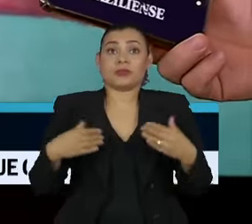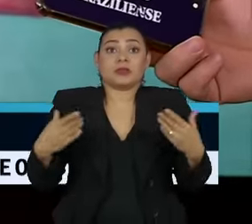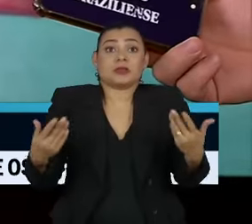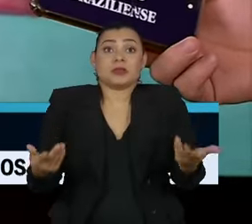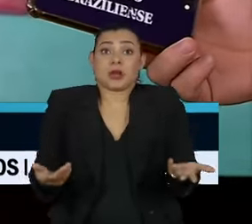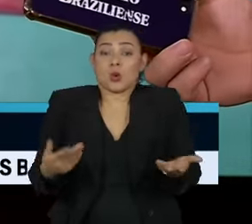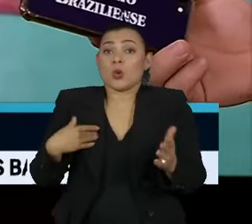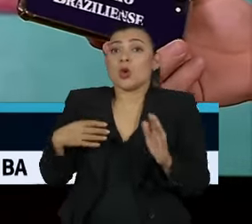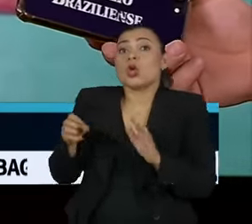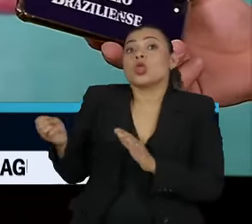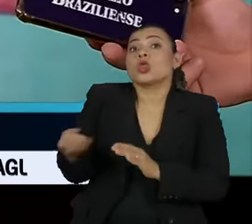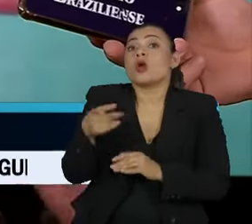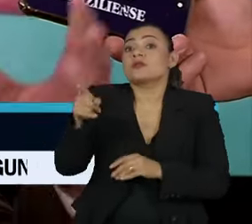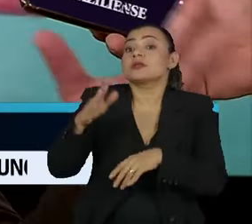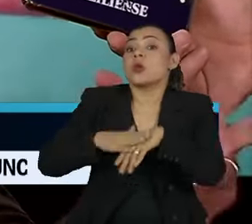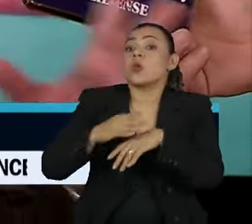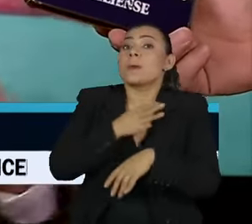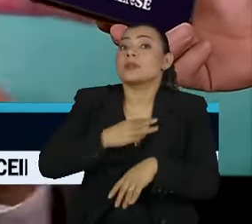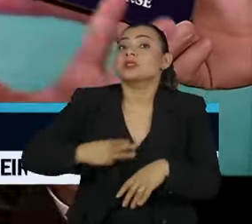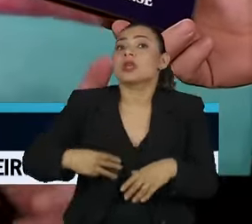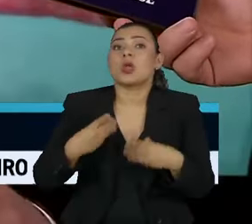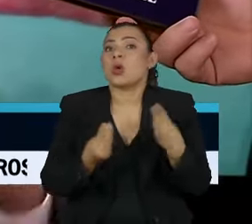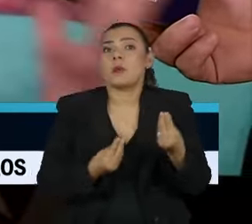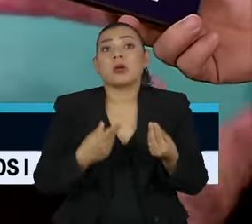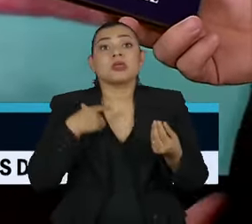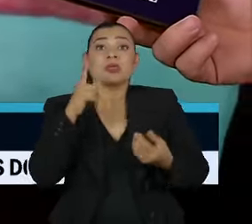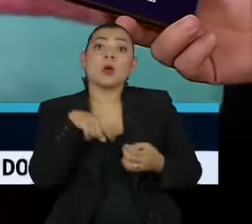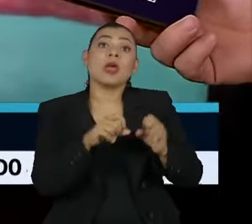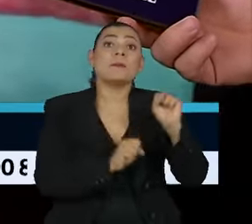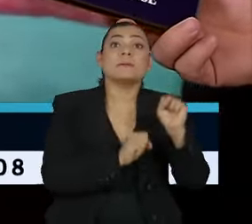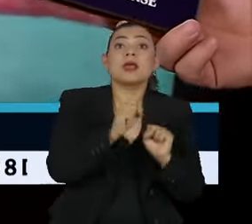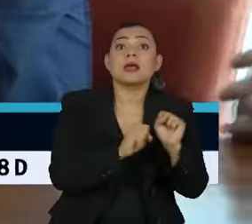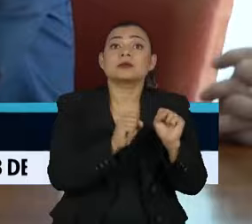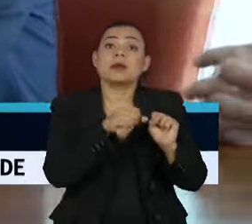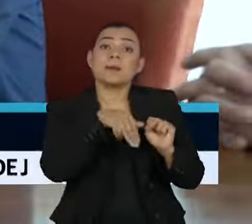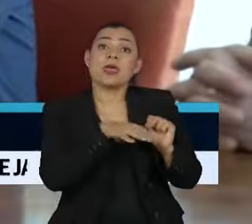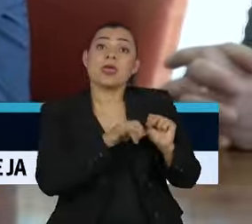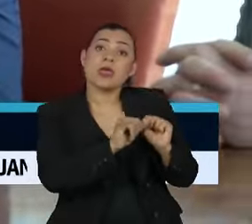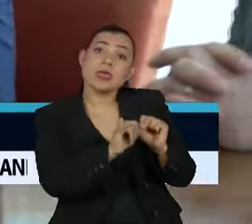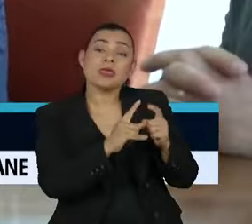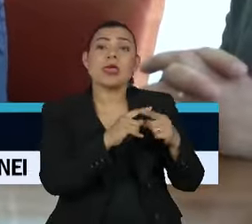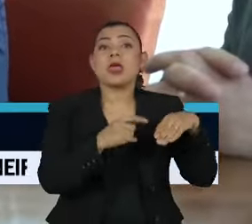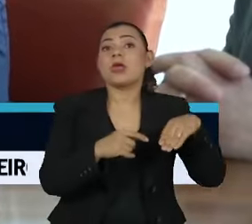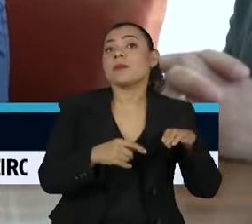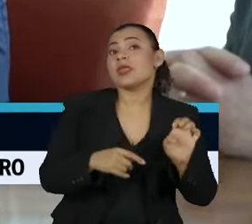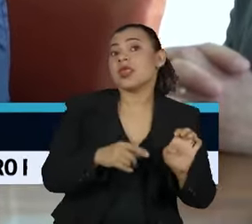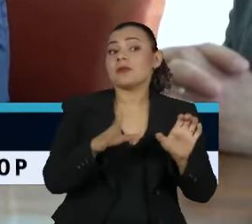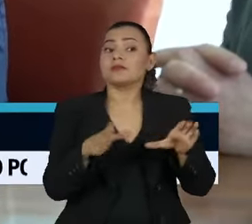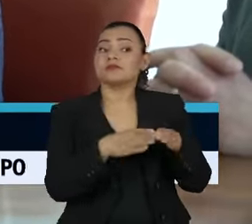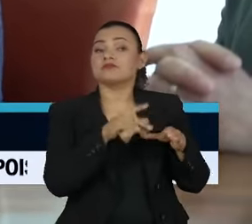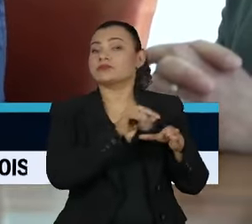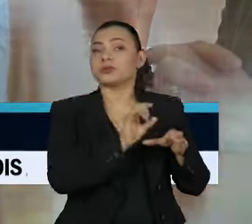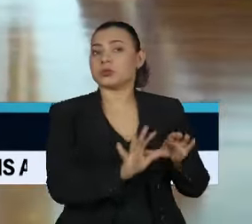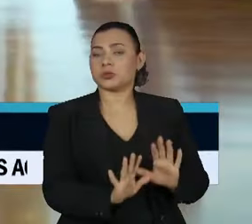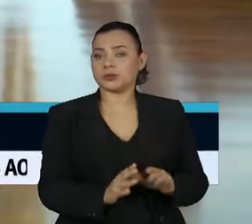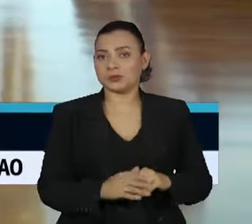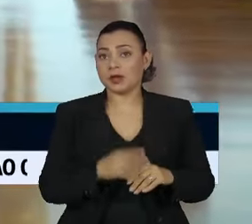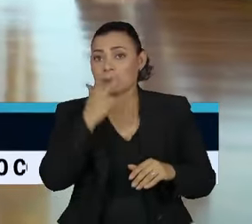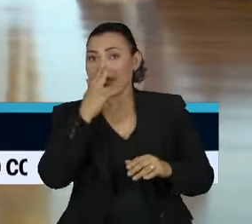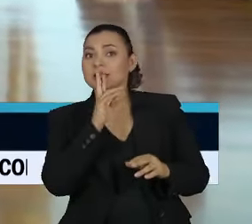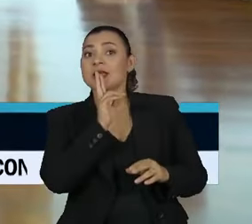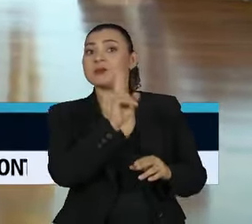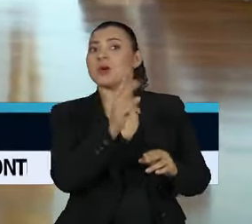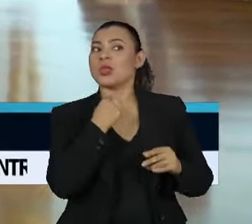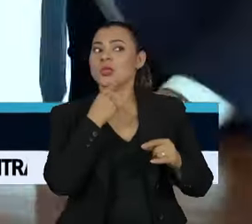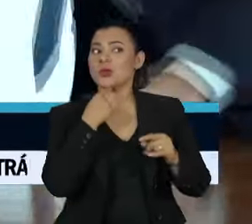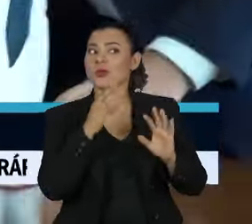que nem entrou micro, entrou pequenas e médias empresas. Costa Filho destacou a importância econômica do setor